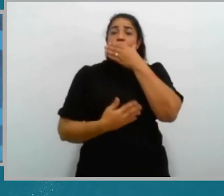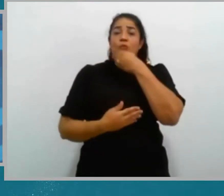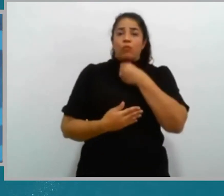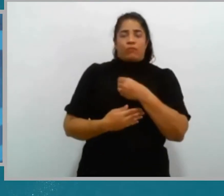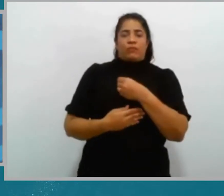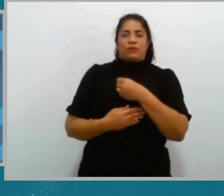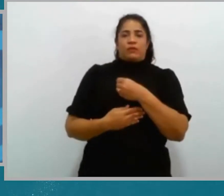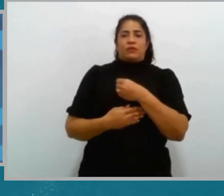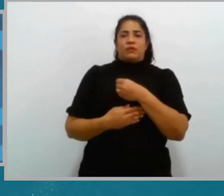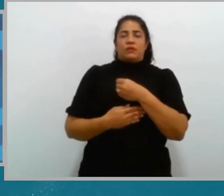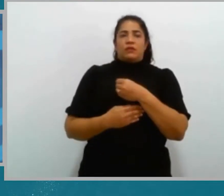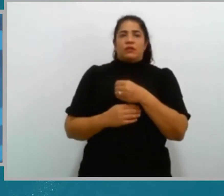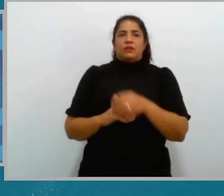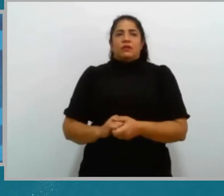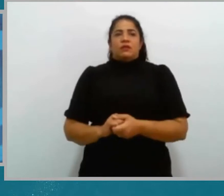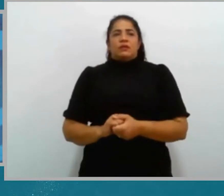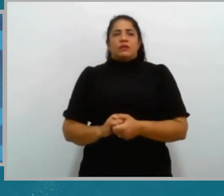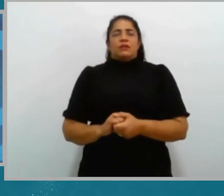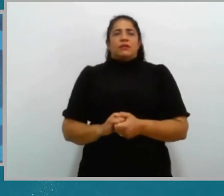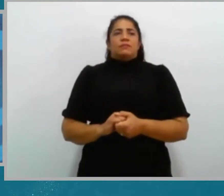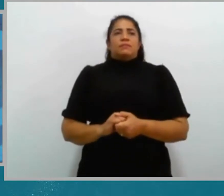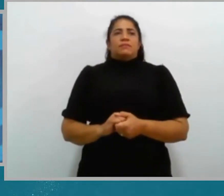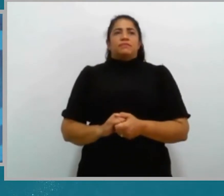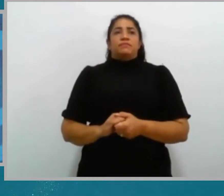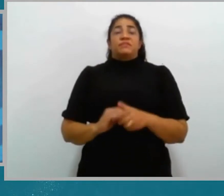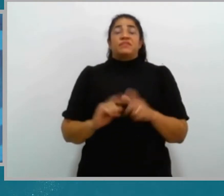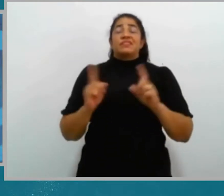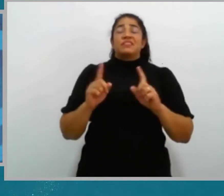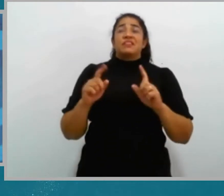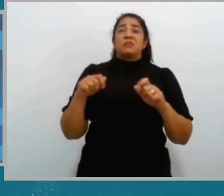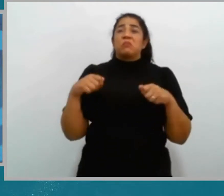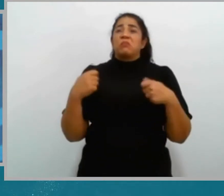que não precisou do homem varão para gerar.